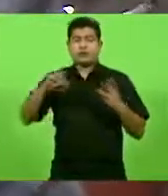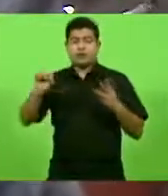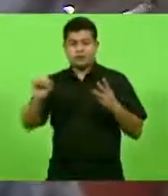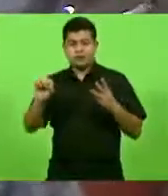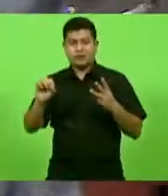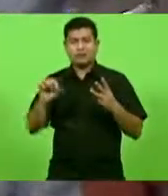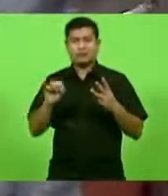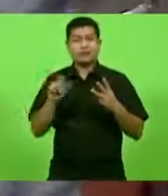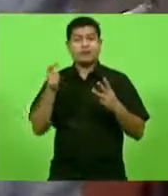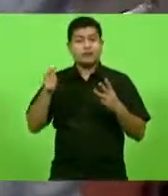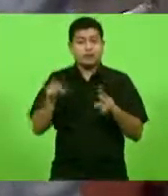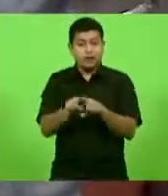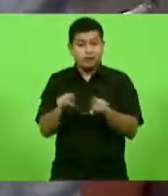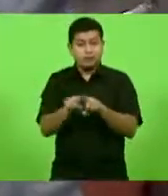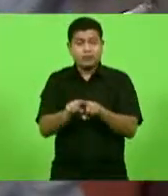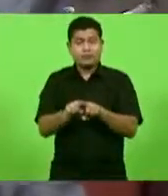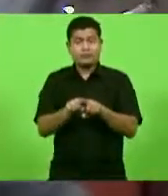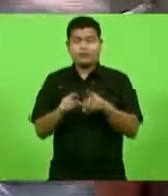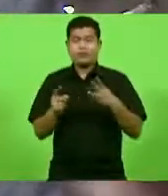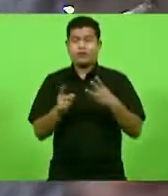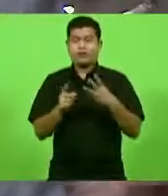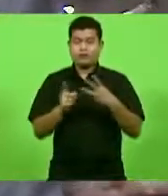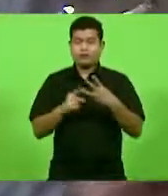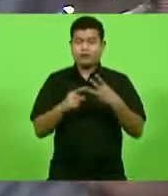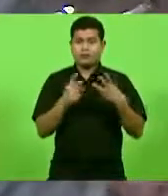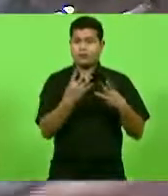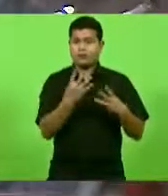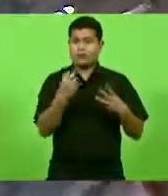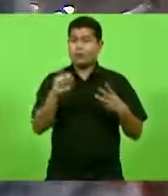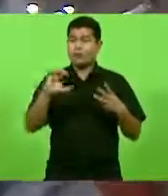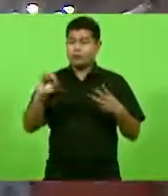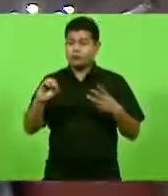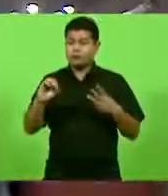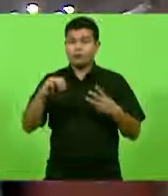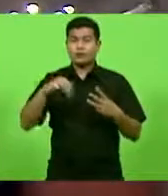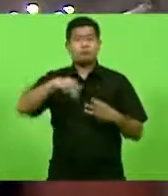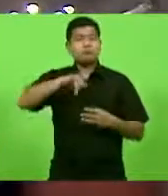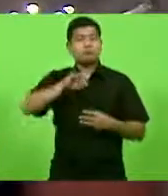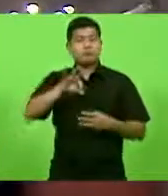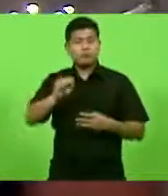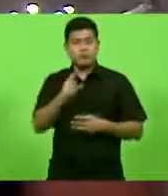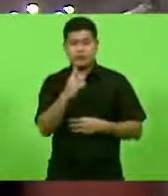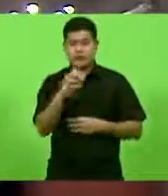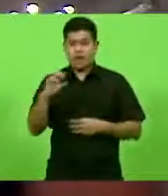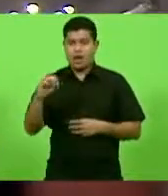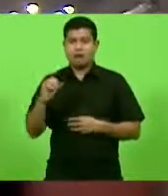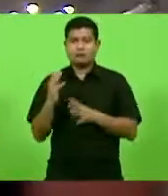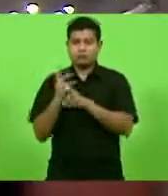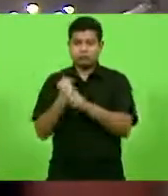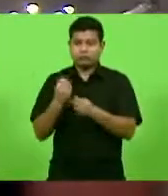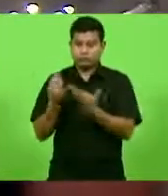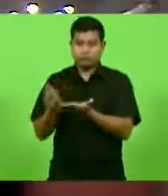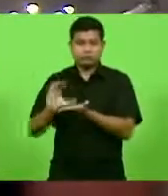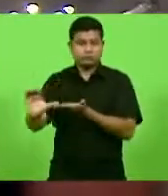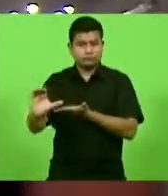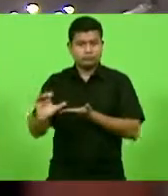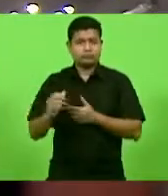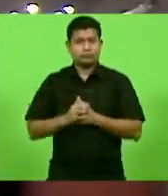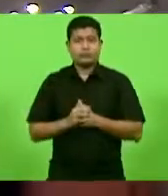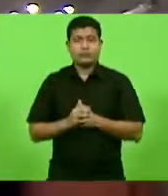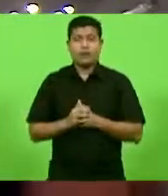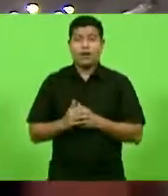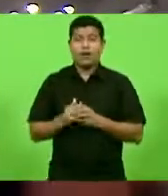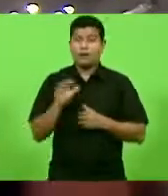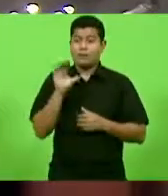com autorização legislativa. É a Assembleia Legislativa que vai dar o ok final de quais as rodovias federais que deverão